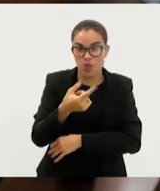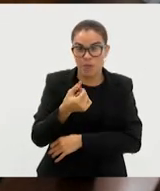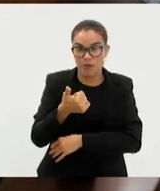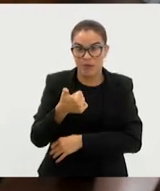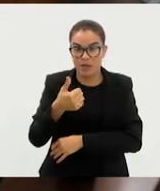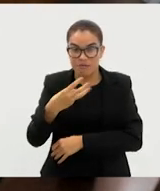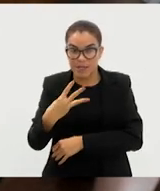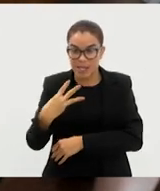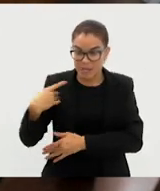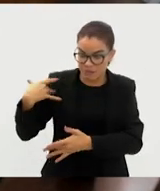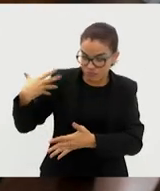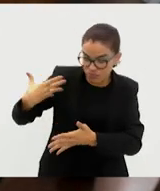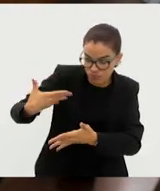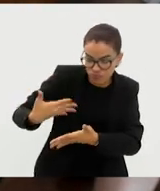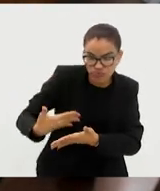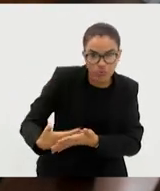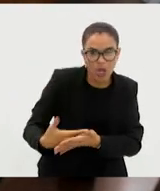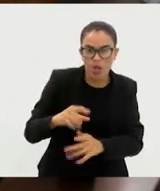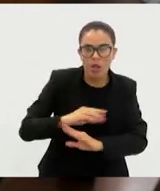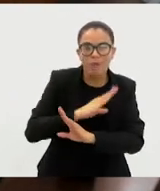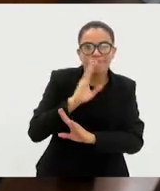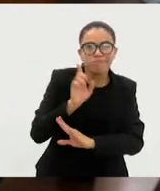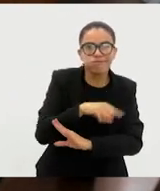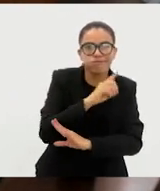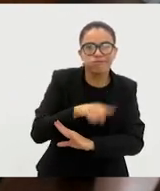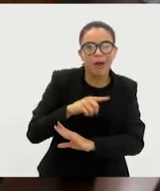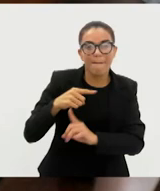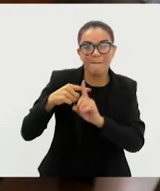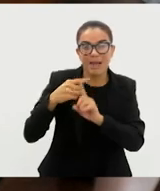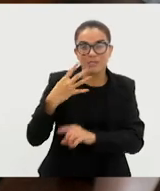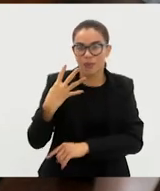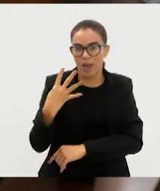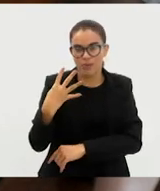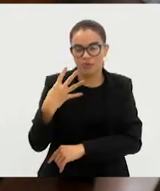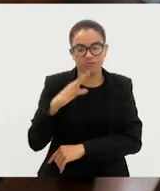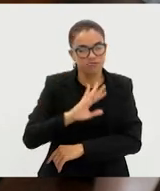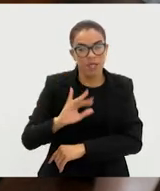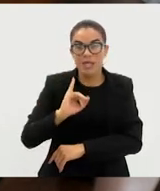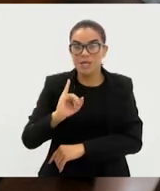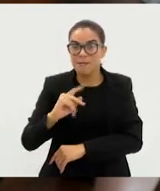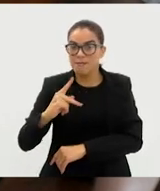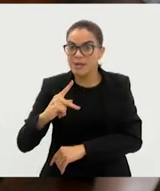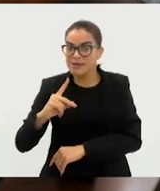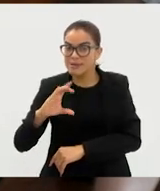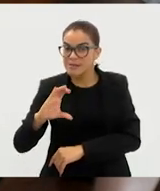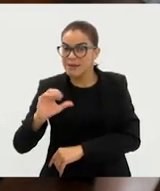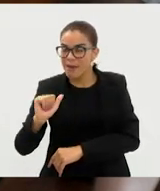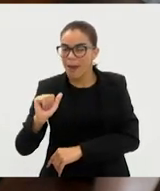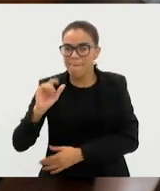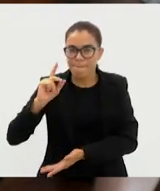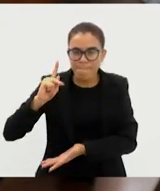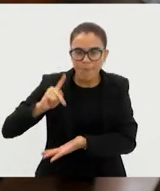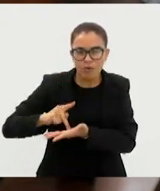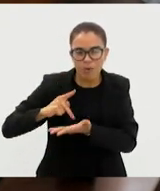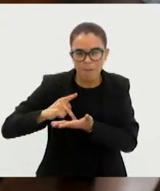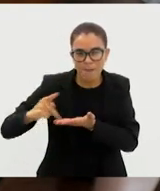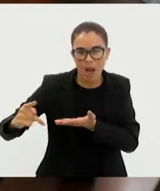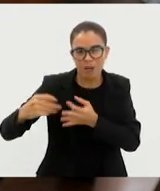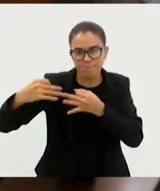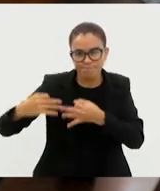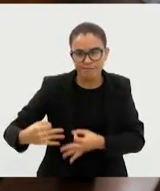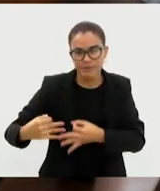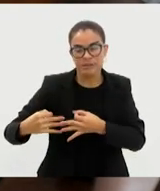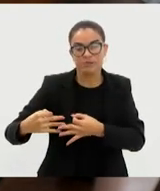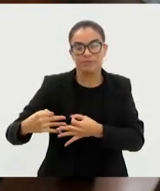cá não seja mais IPCA mais 4, seja IPCA puro. Puro. E nós precisamos